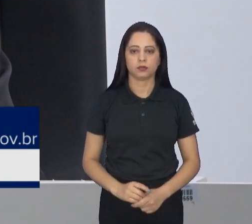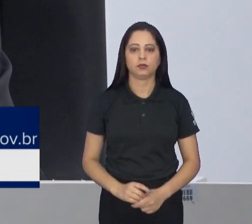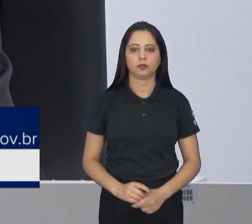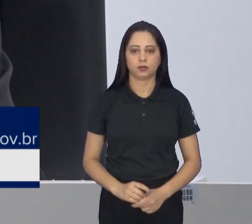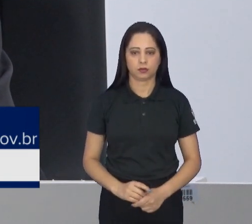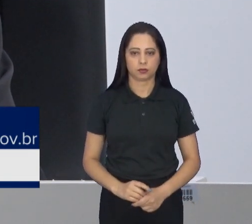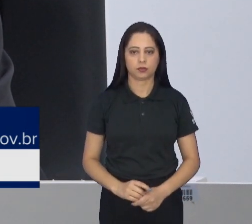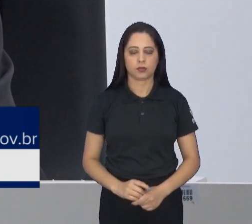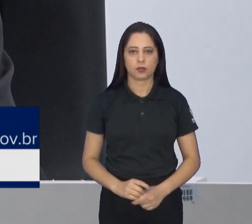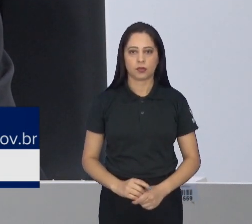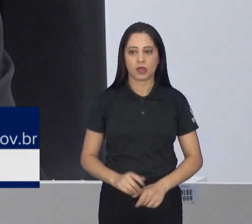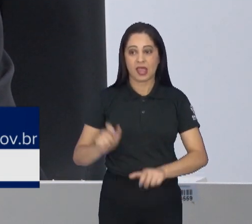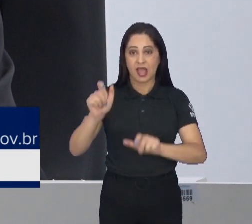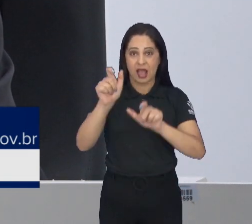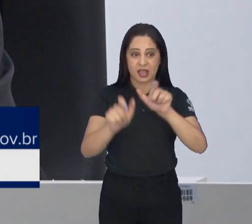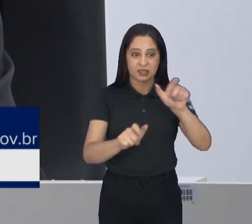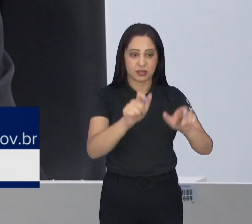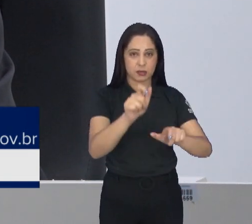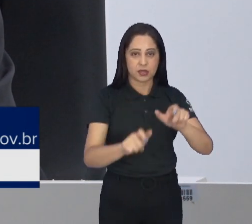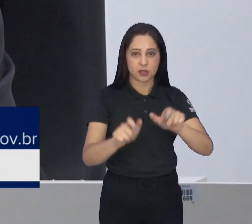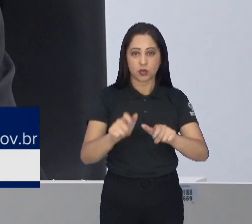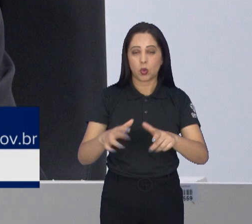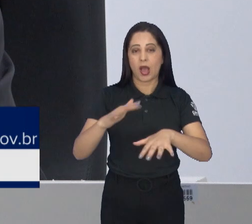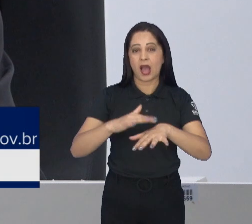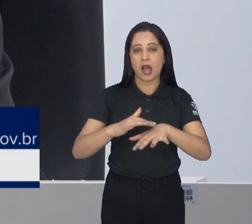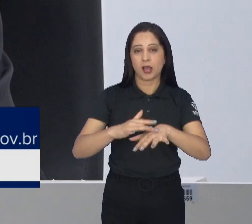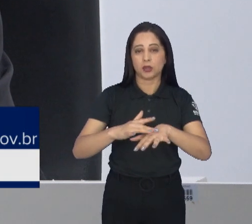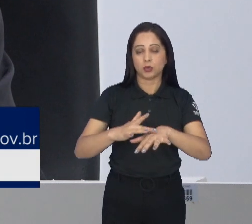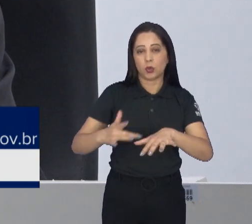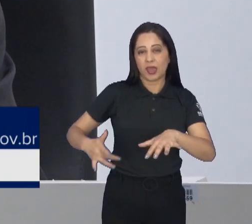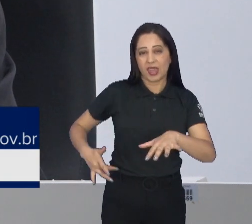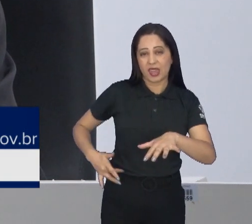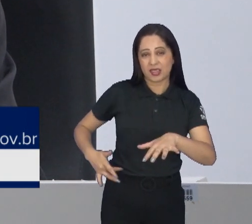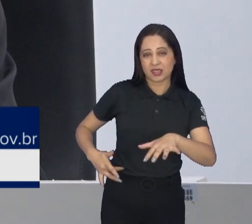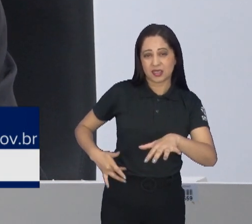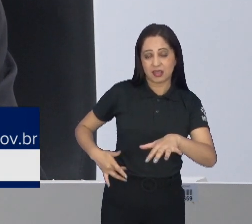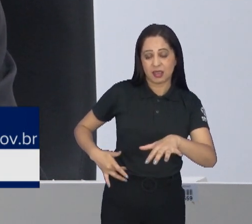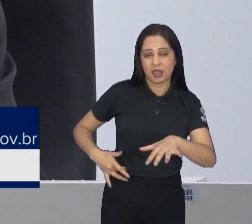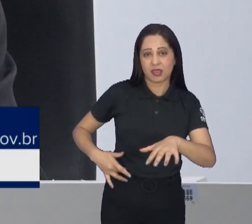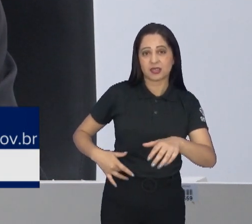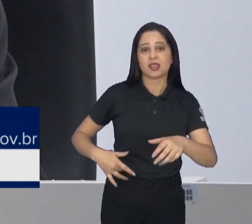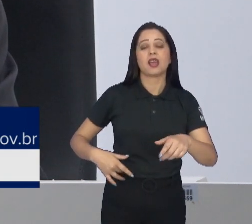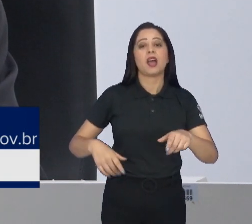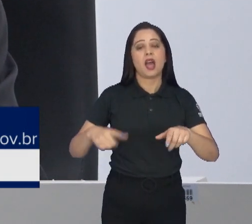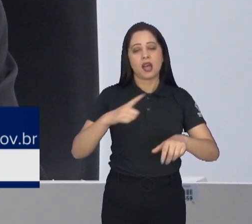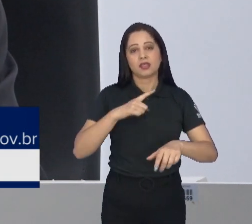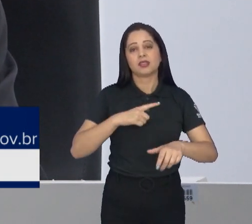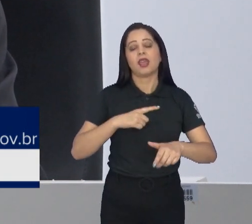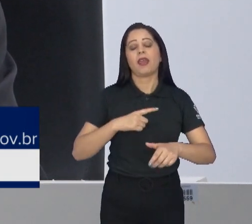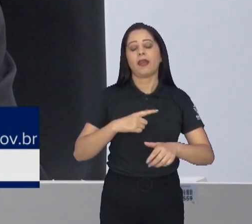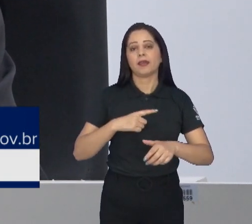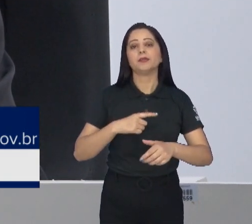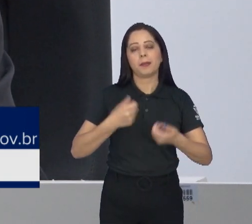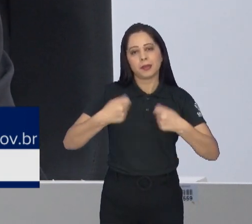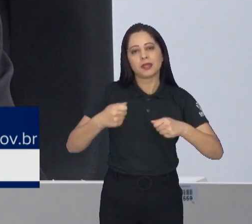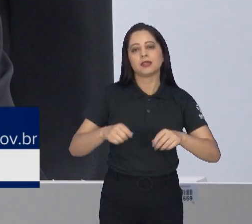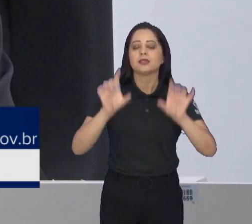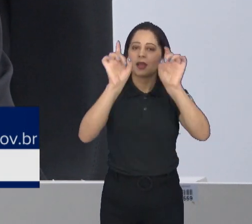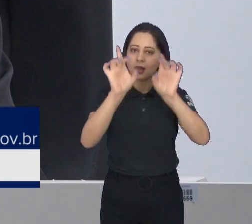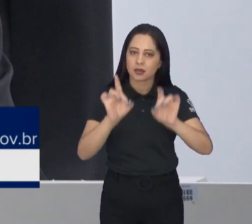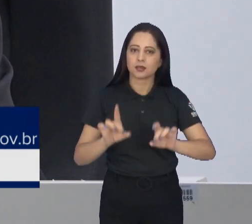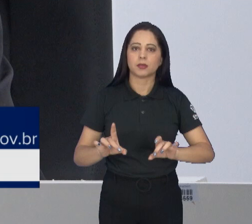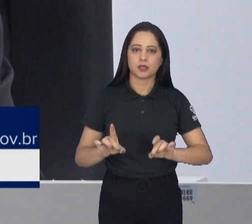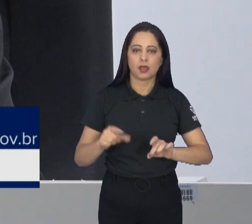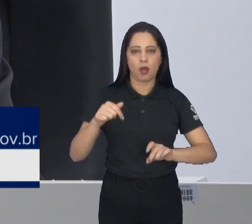Equipara as pessoas com doença renal crônica às pessoas com necessidades especiais no município de São José